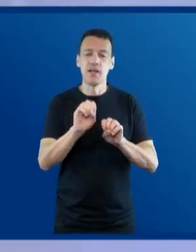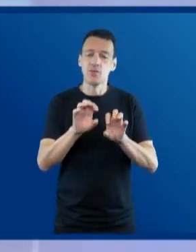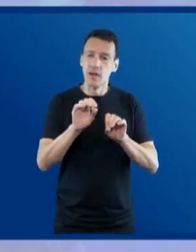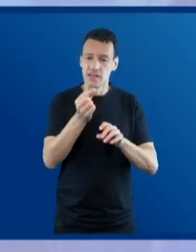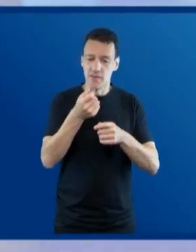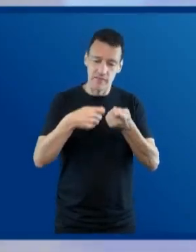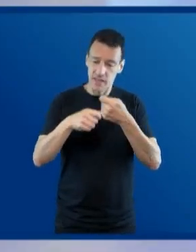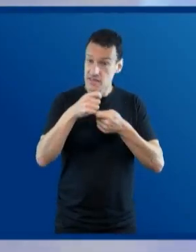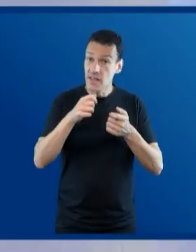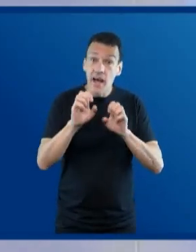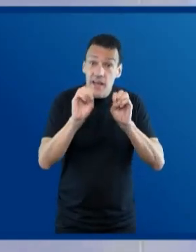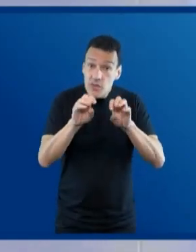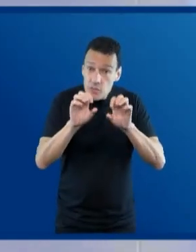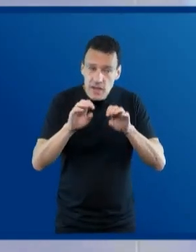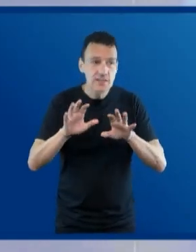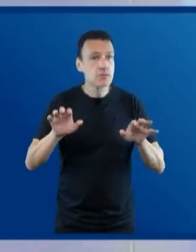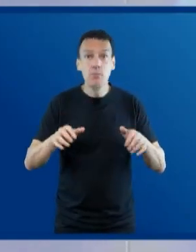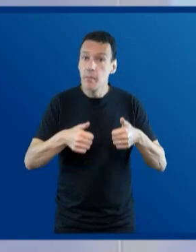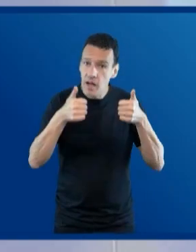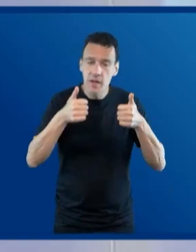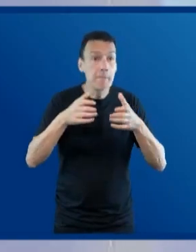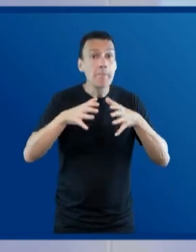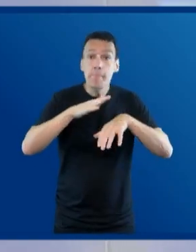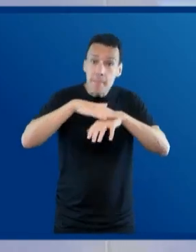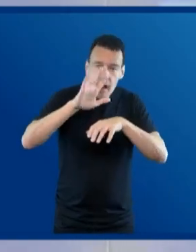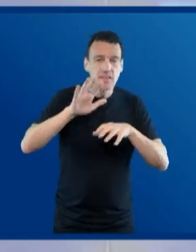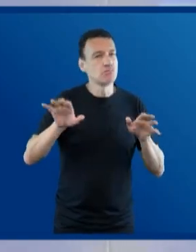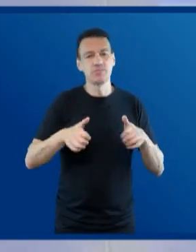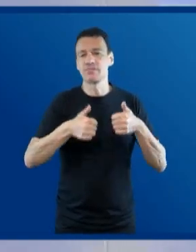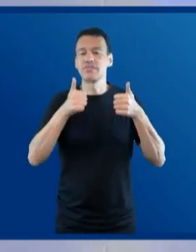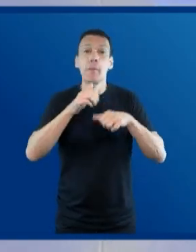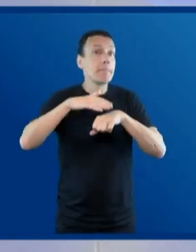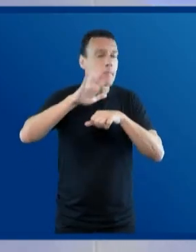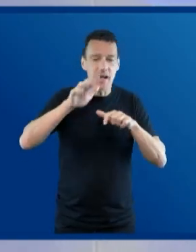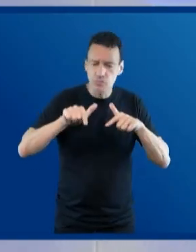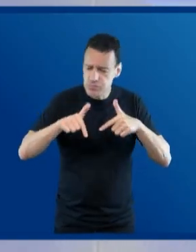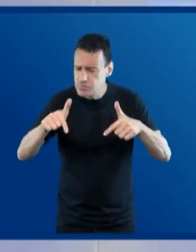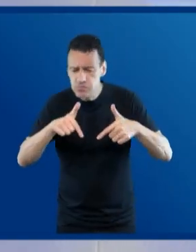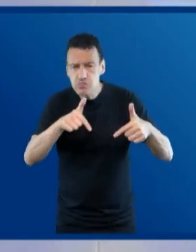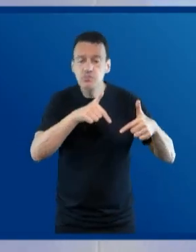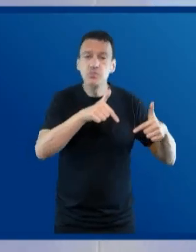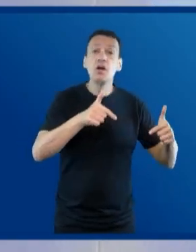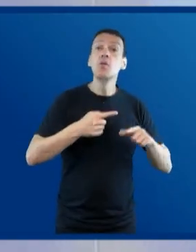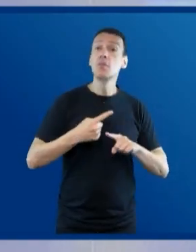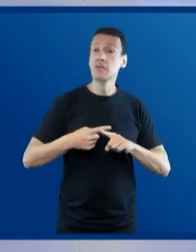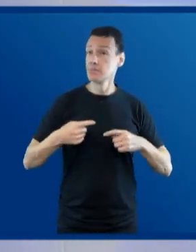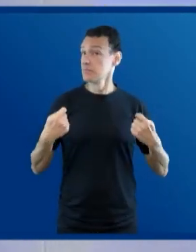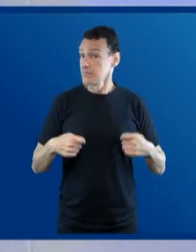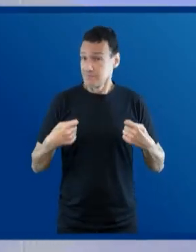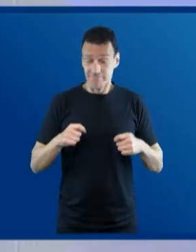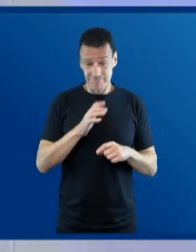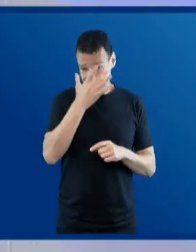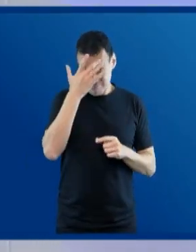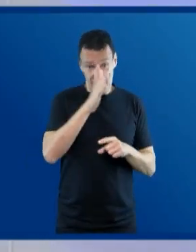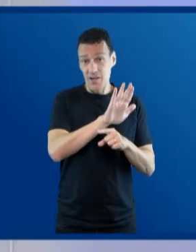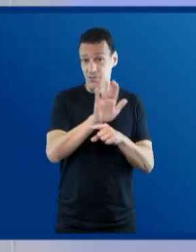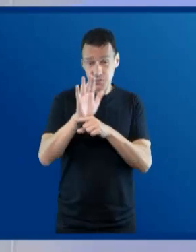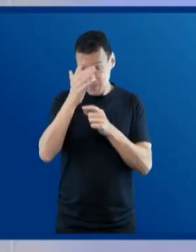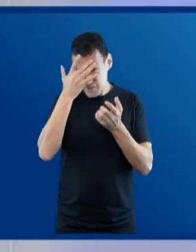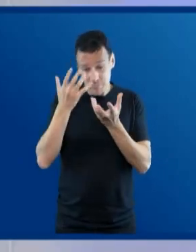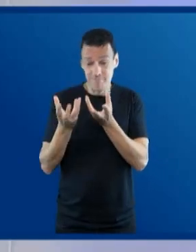né? Mais conteúdo, mais agentes, mais ações, porque a gente precisa alcançar muitas e muitas pessoas. E falando da